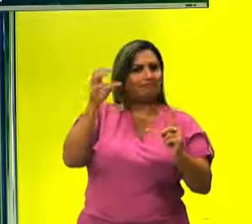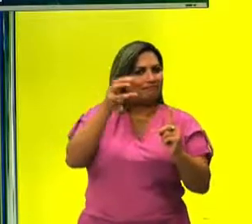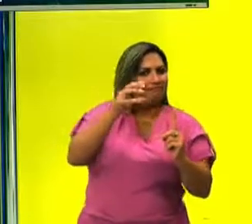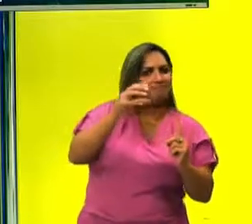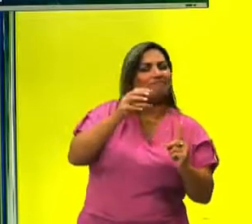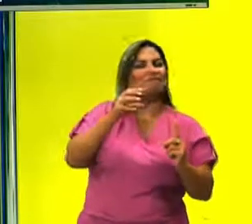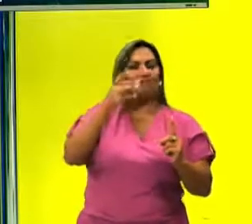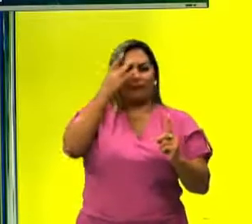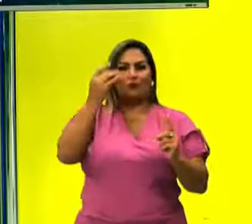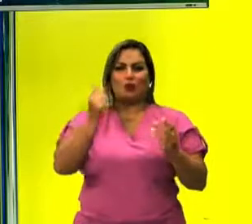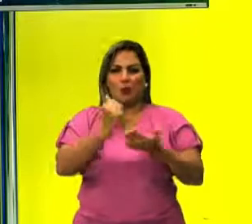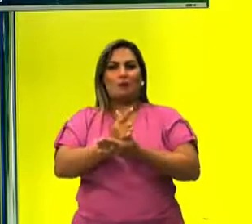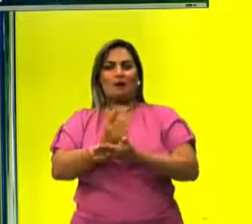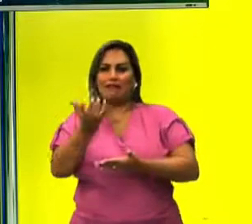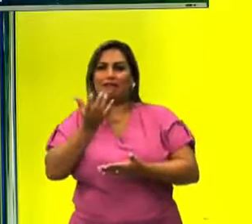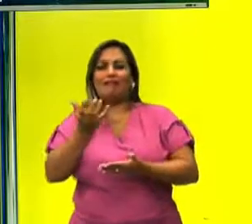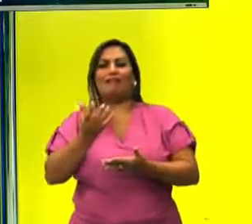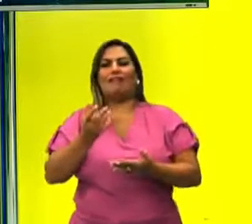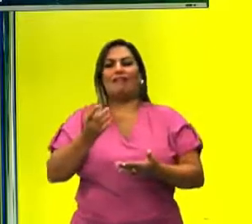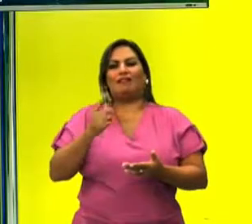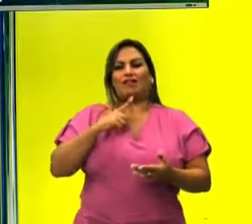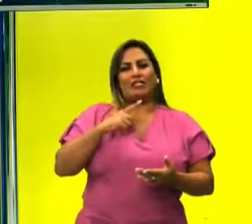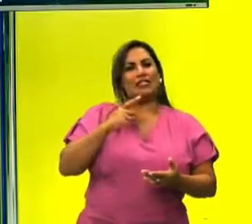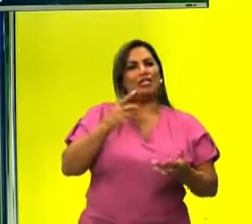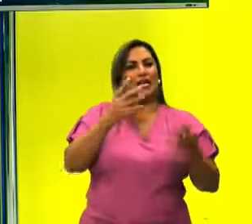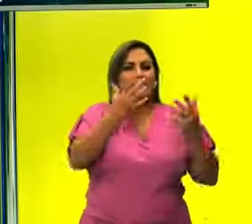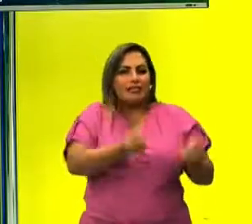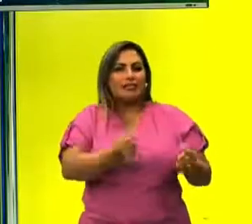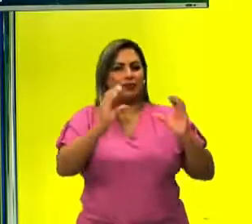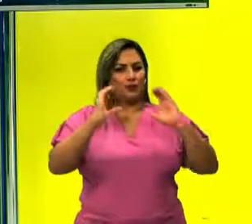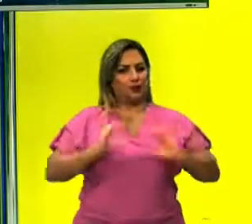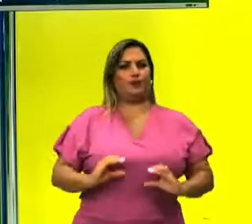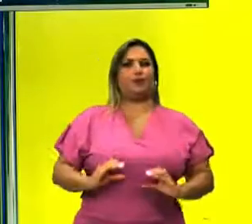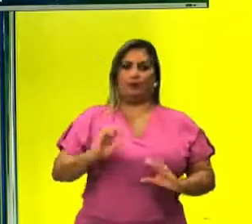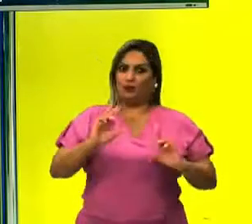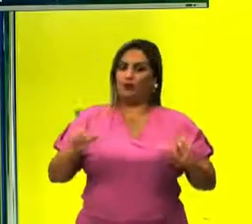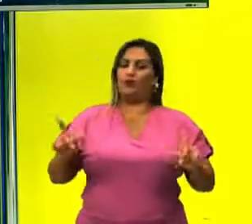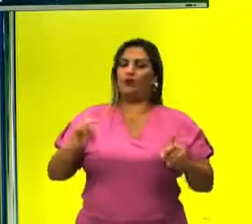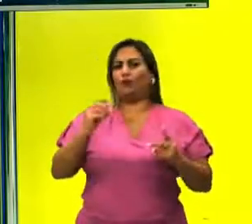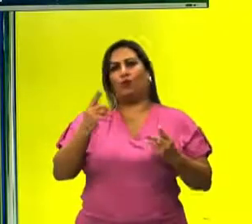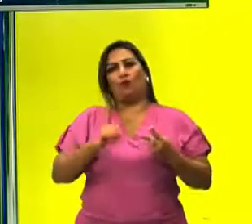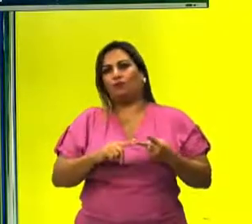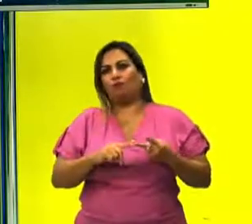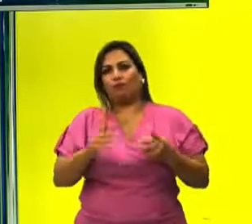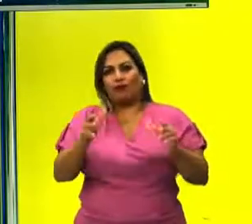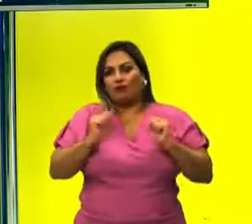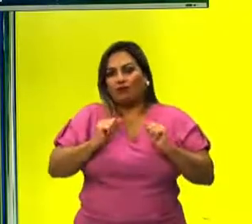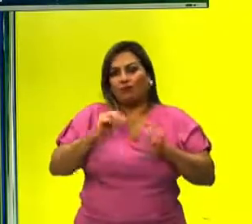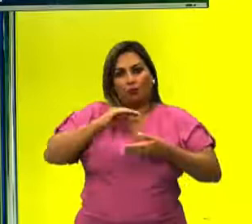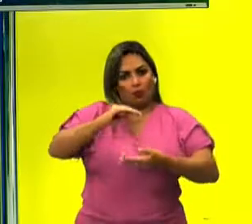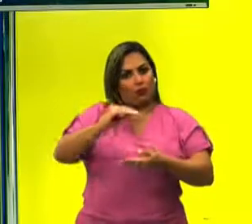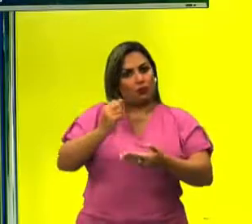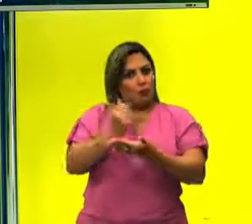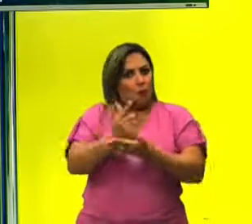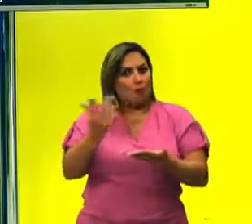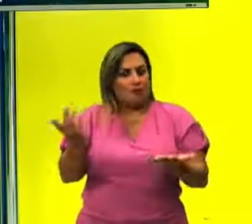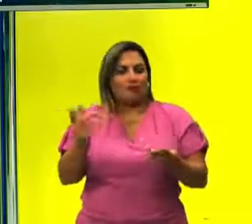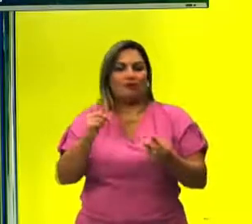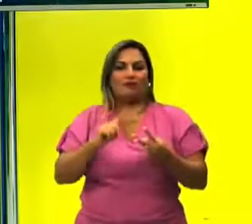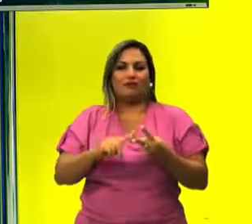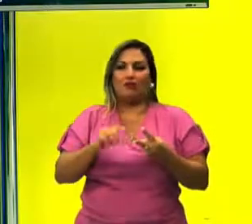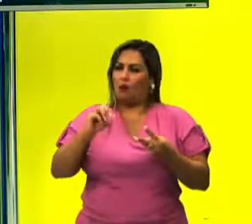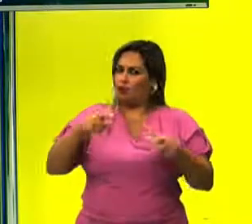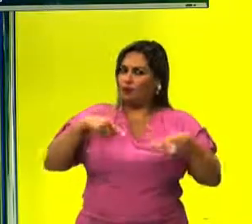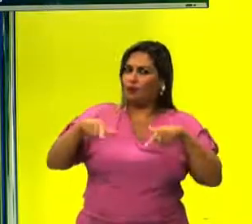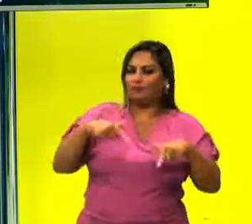interlocutor. Ele quer que você adote um novo comportamento ou que você adquira um determinado produto ou